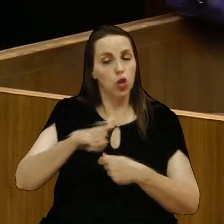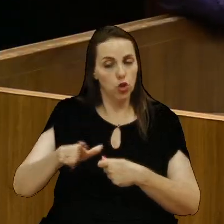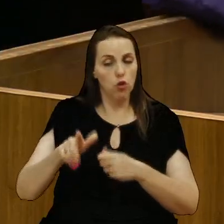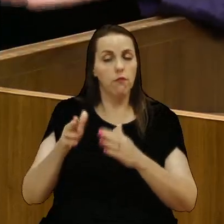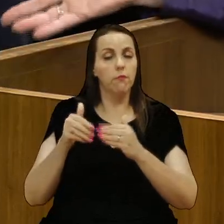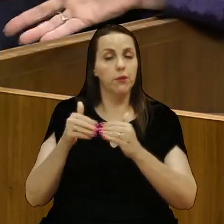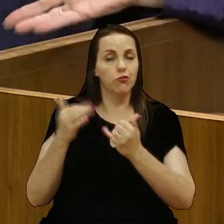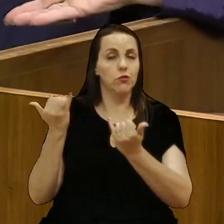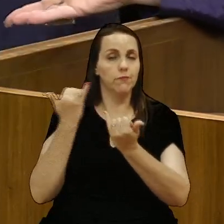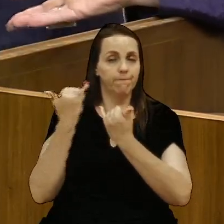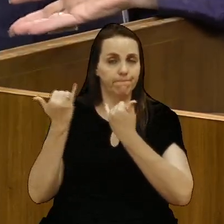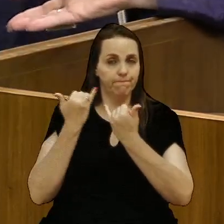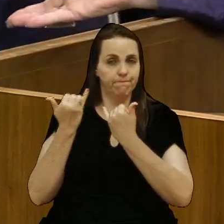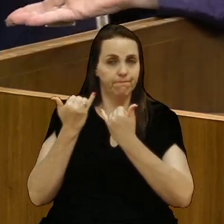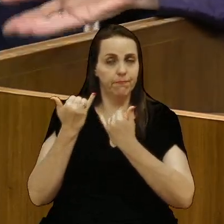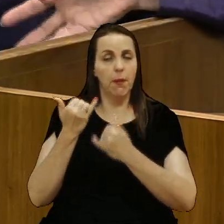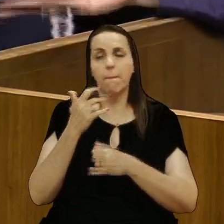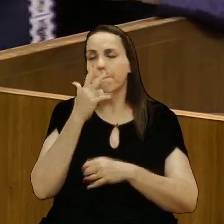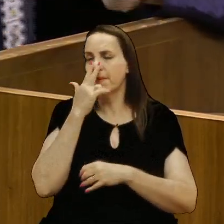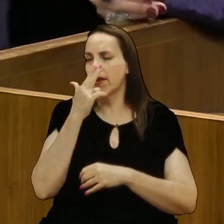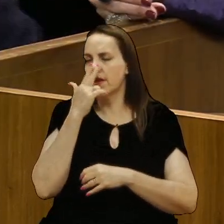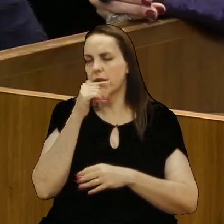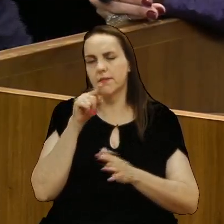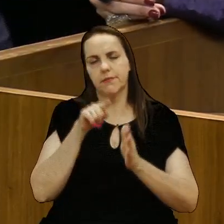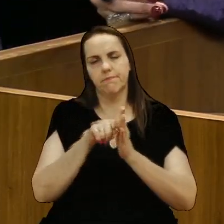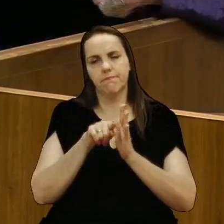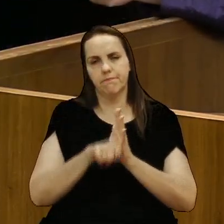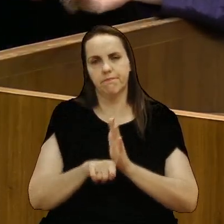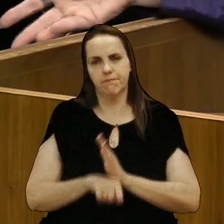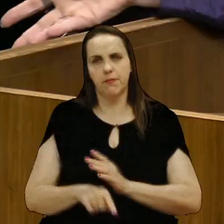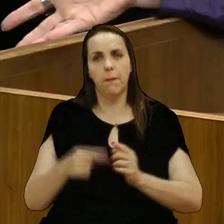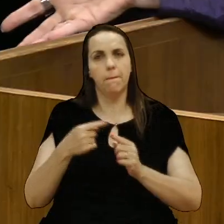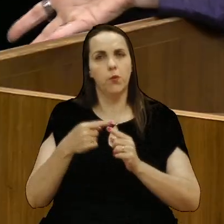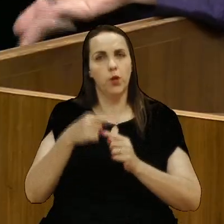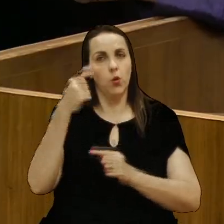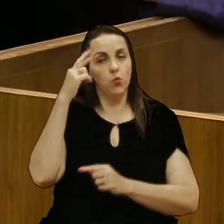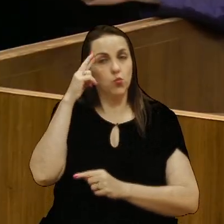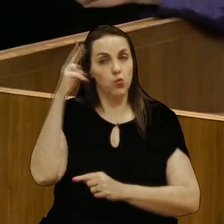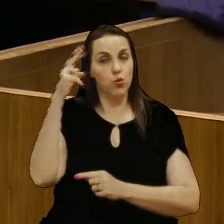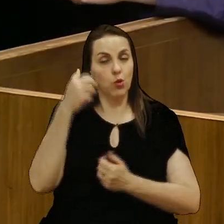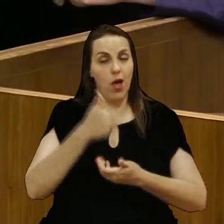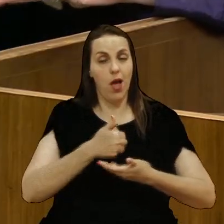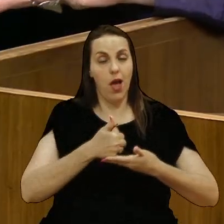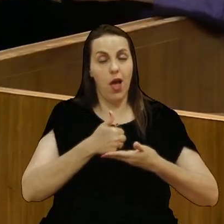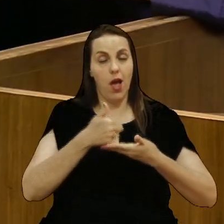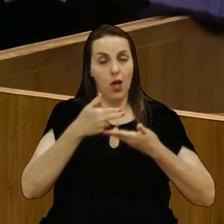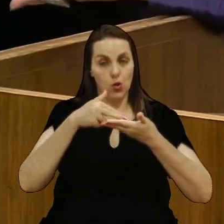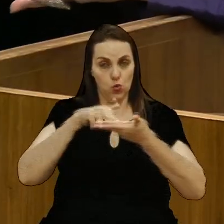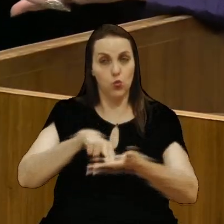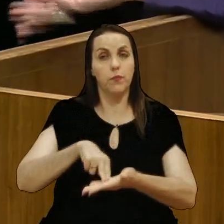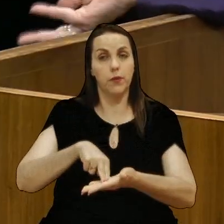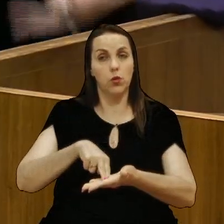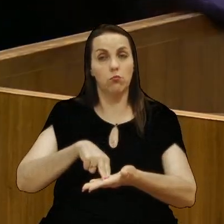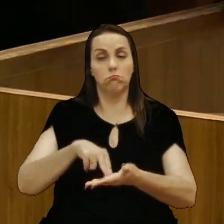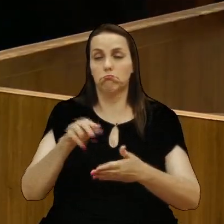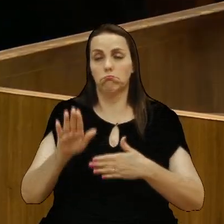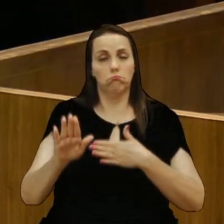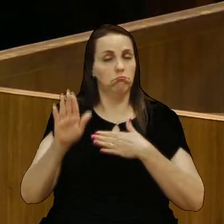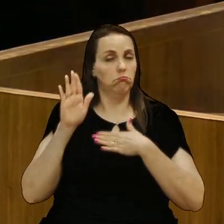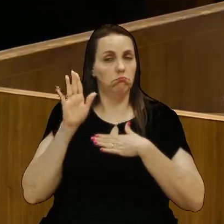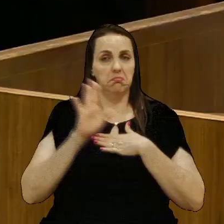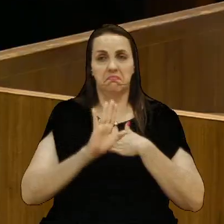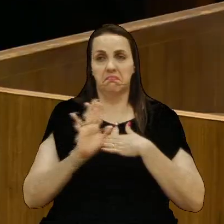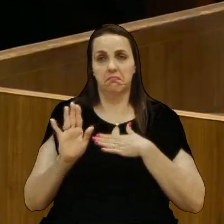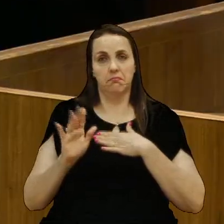este pedido com as mesmas questões, porque o diretor que assumiu, ele não se comprometeu